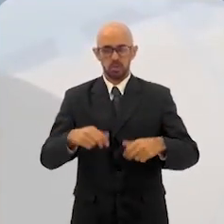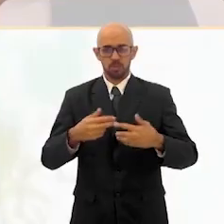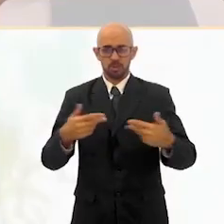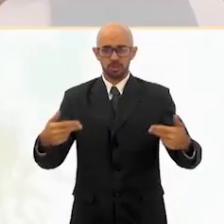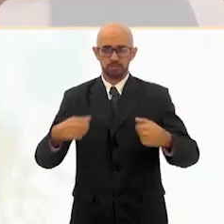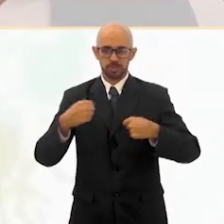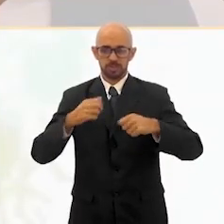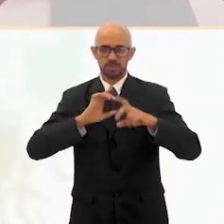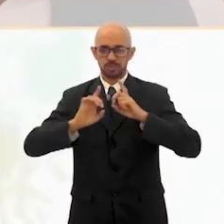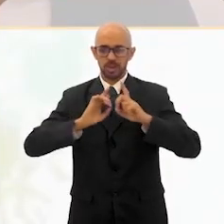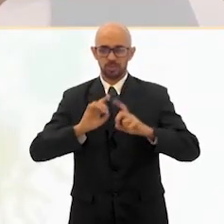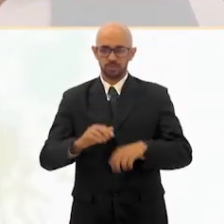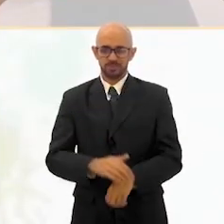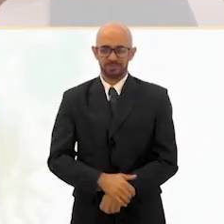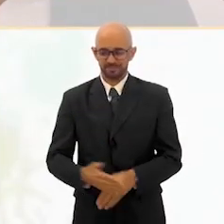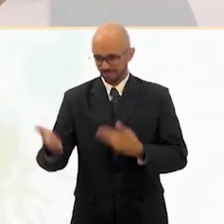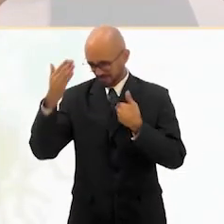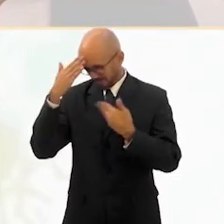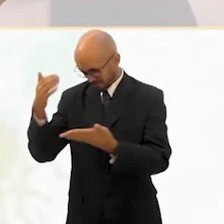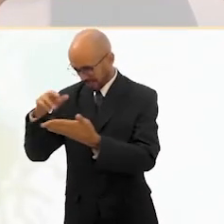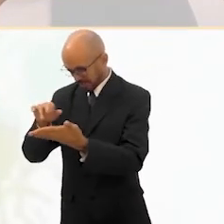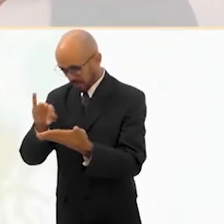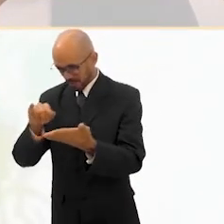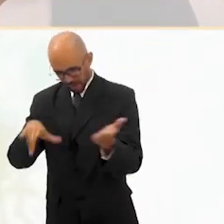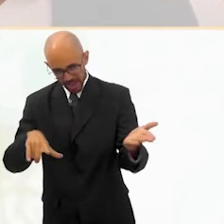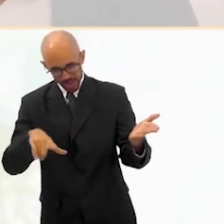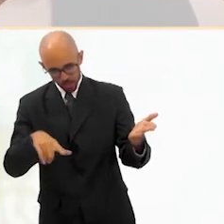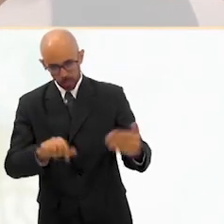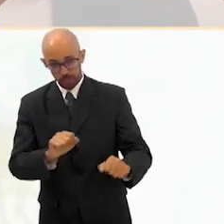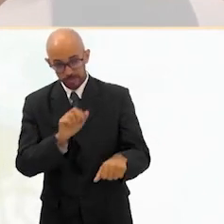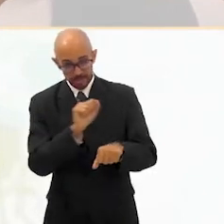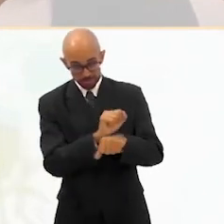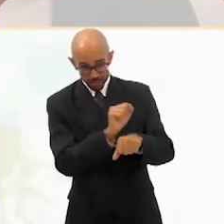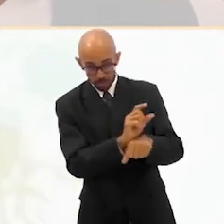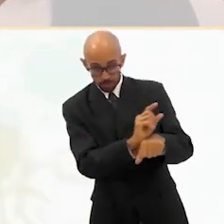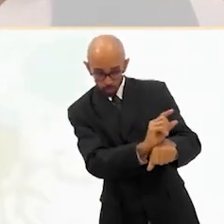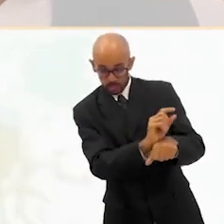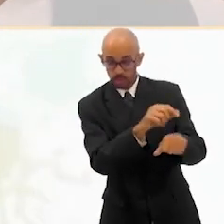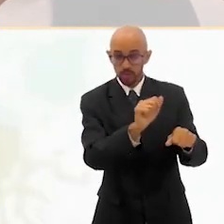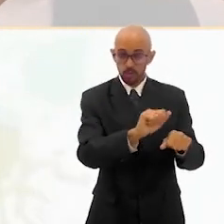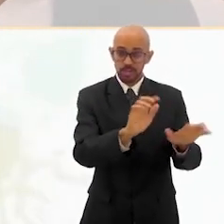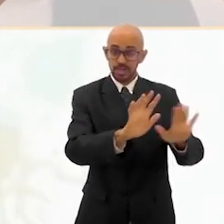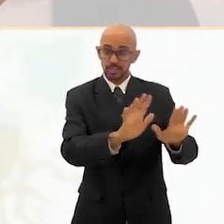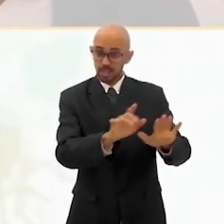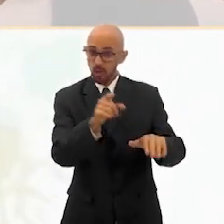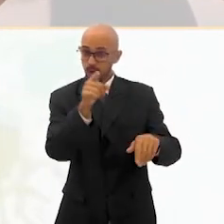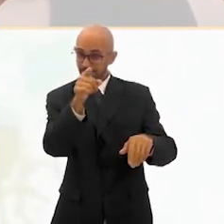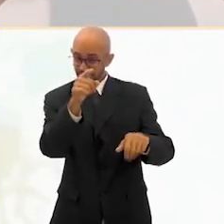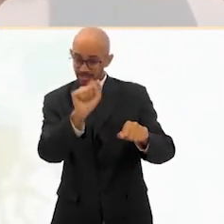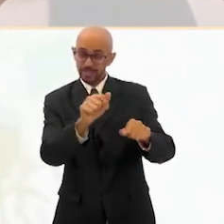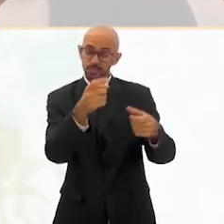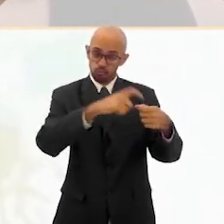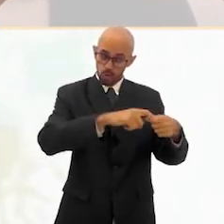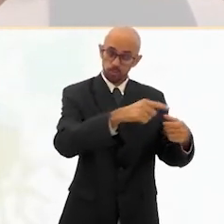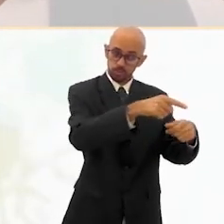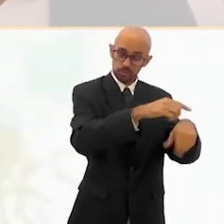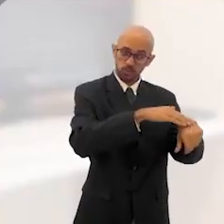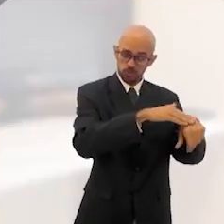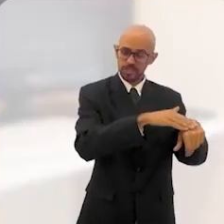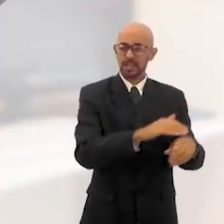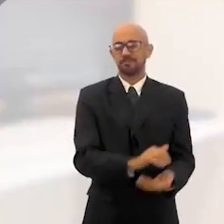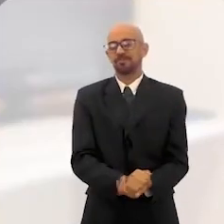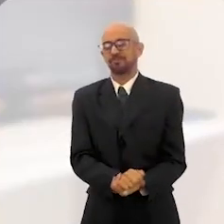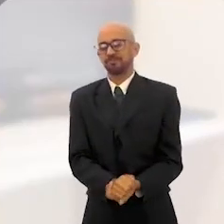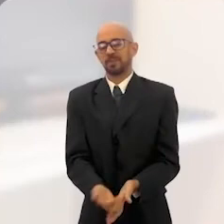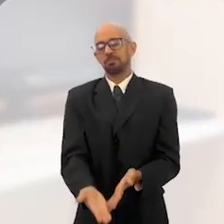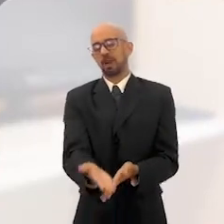sempre. Obrigada, Rafael. Me espera um minutinho que eu vou me despedir do meu público e já volto para a gente conversar. E